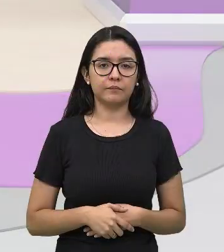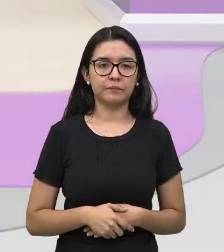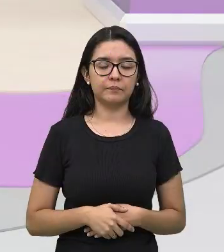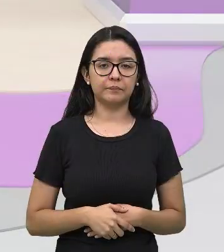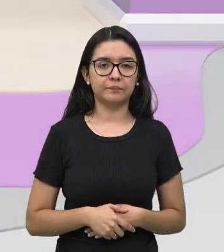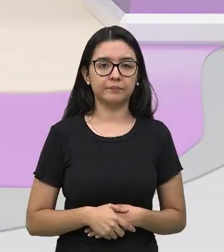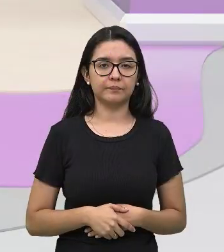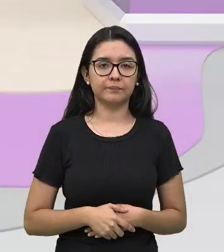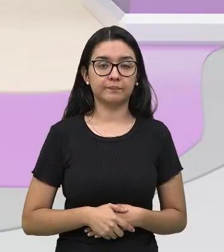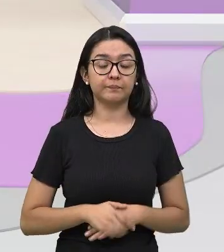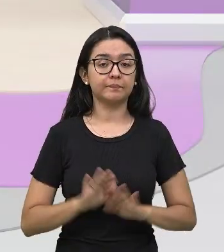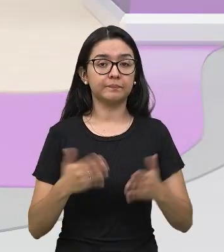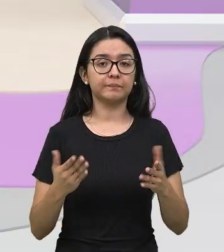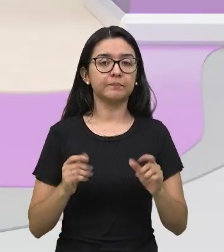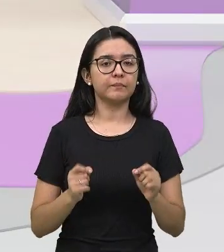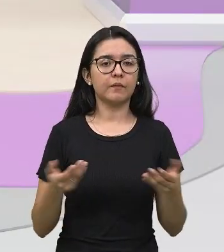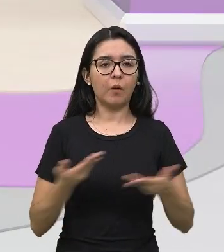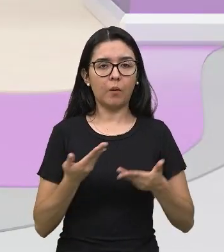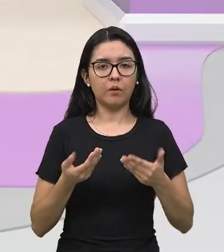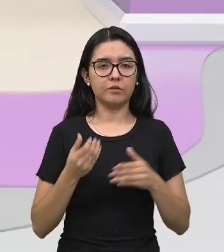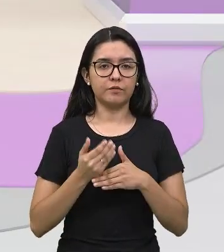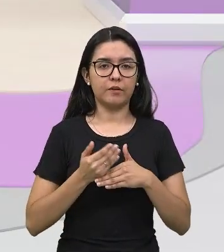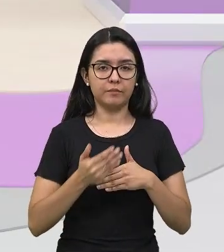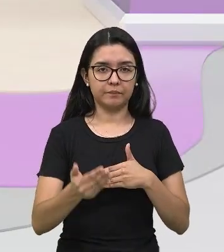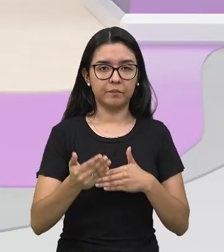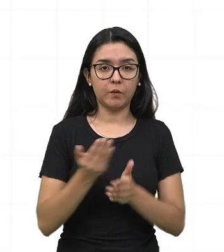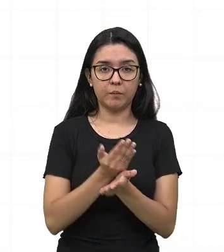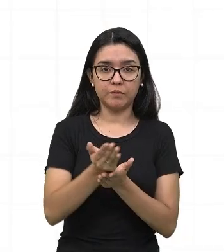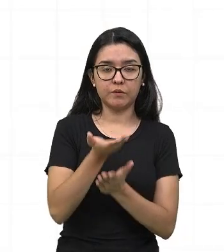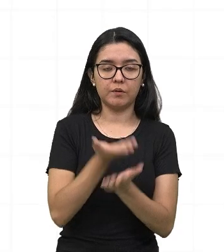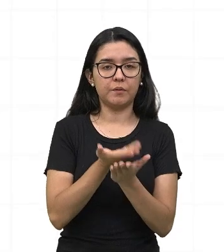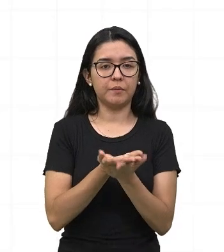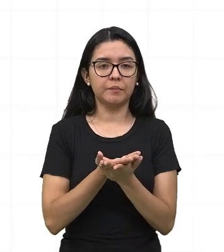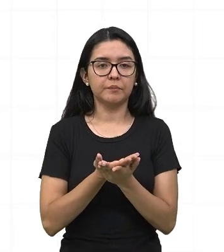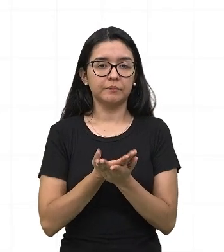Muito bem, pessoal, então vamos aqui ao início da nossa aula, né?